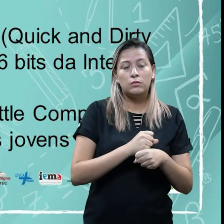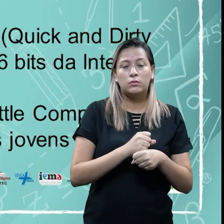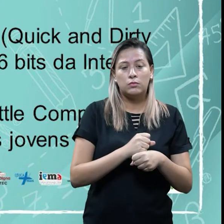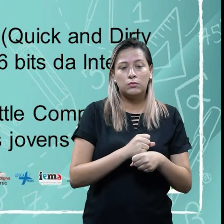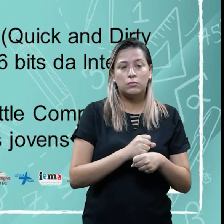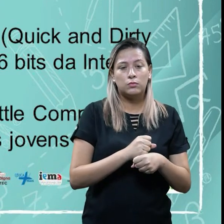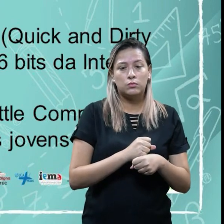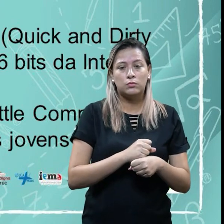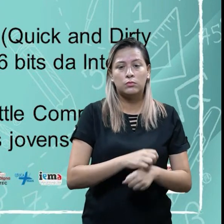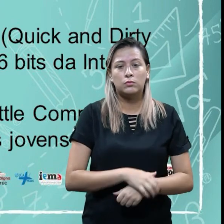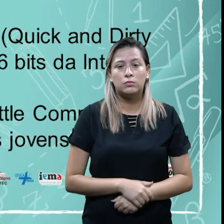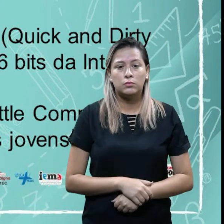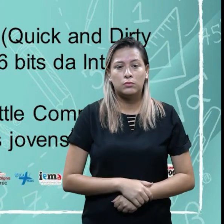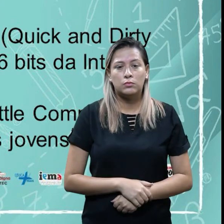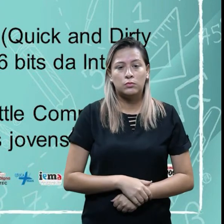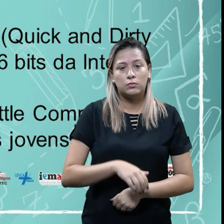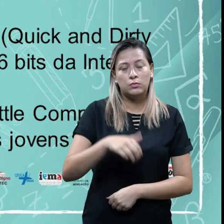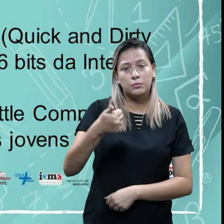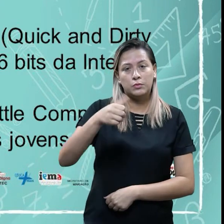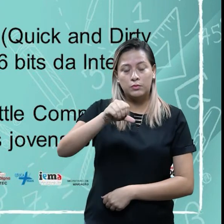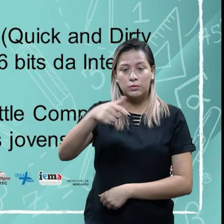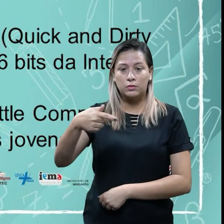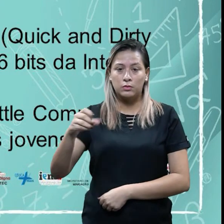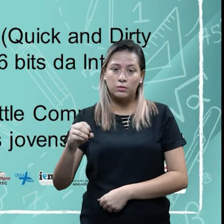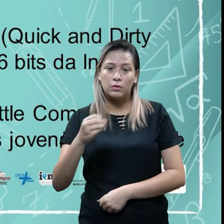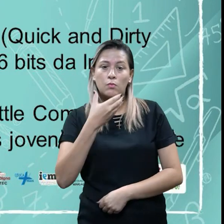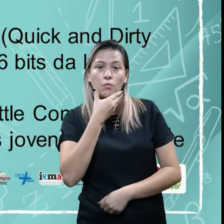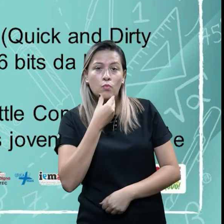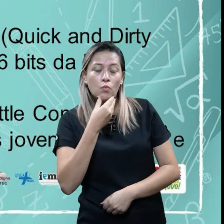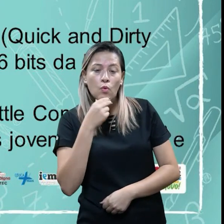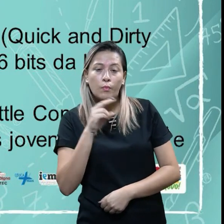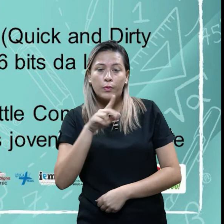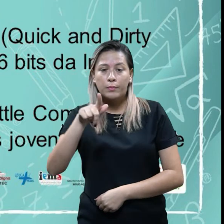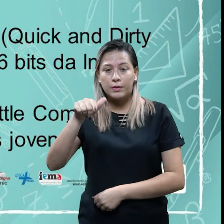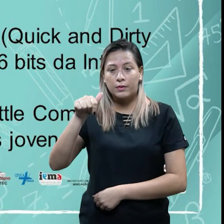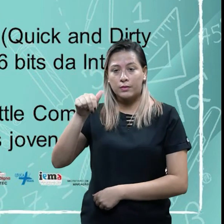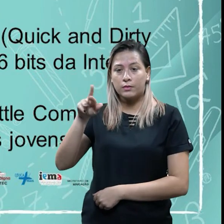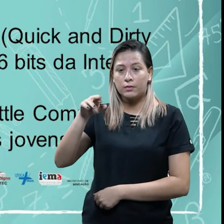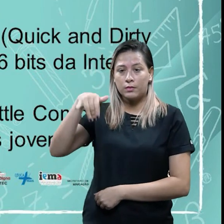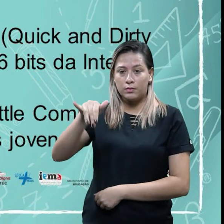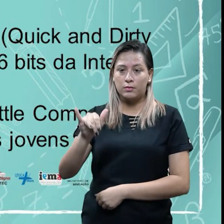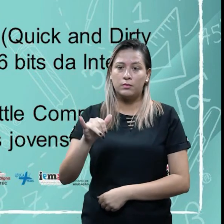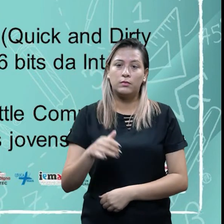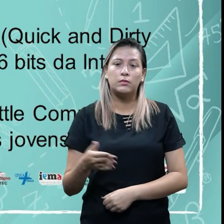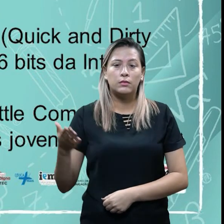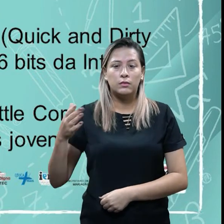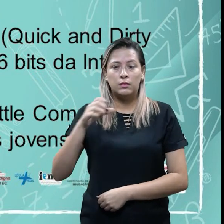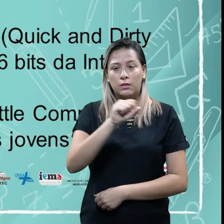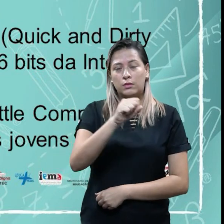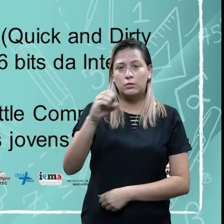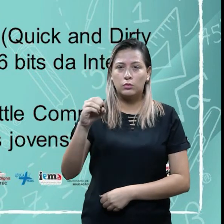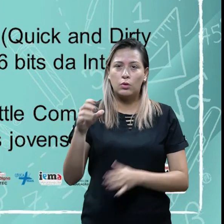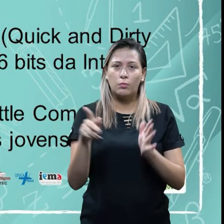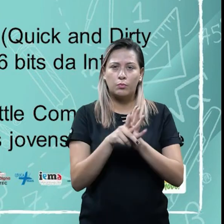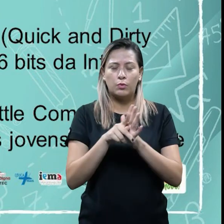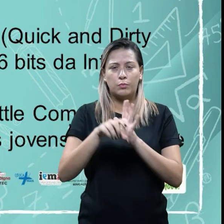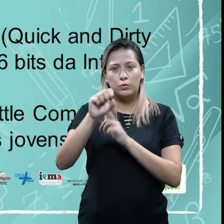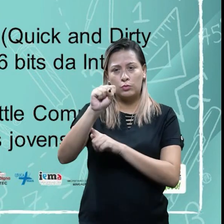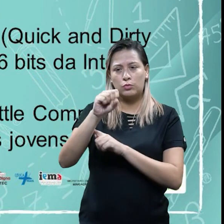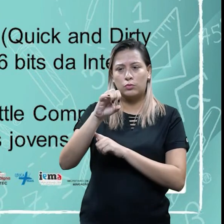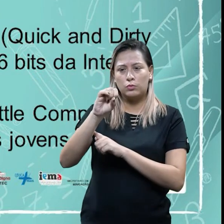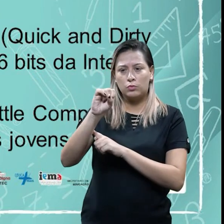por Gary Kittle e era um SO de 8 bits. Em 80, Tom